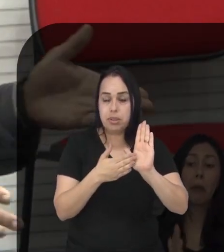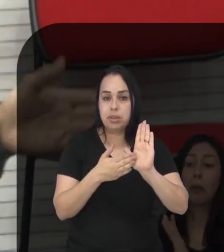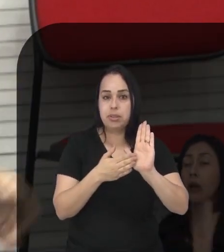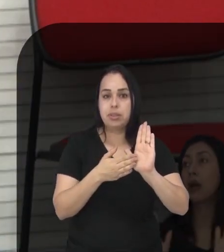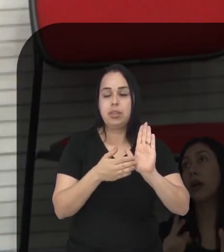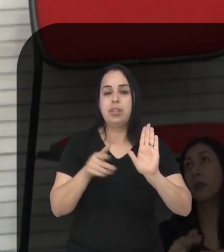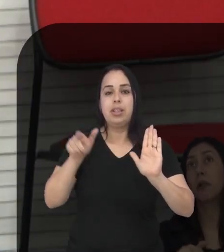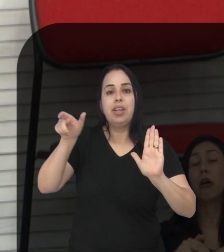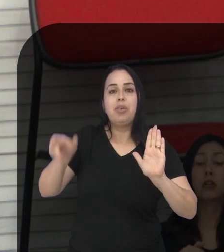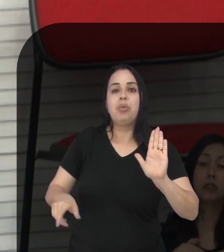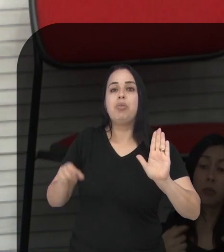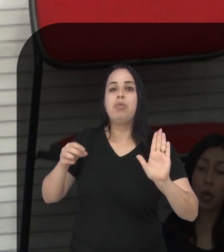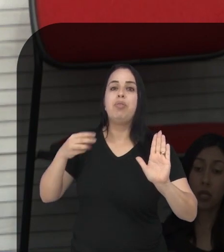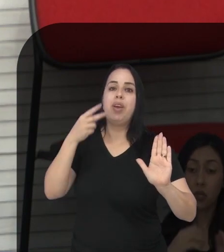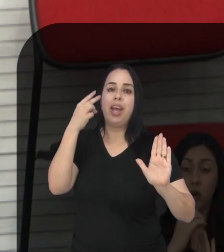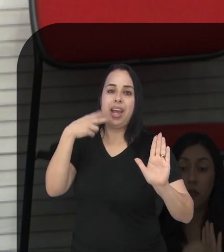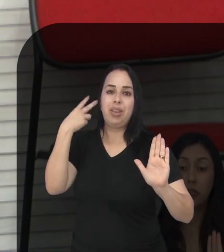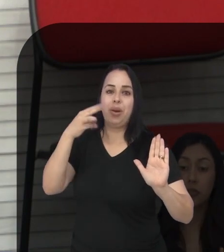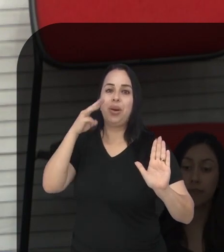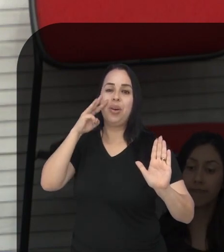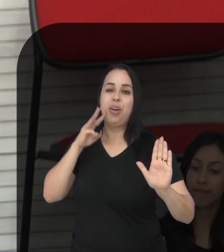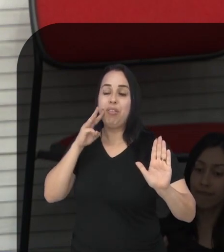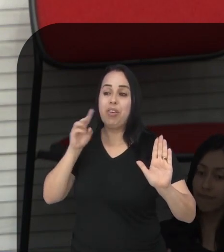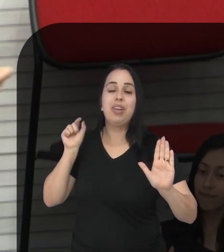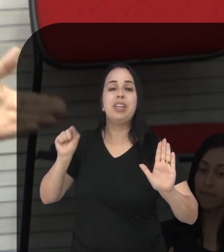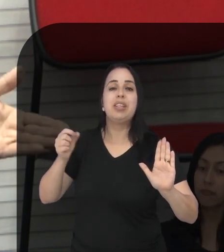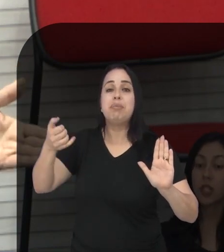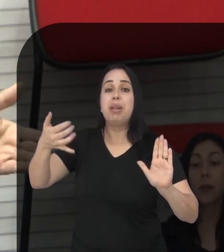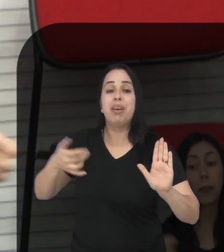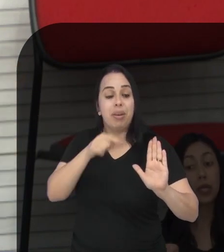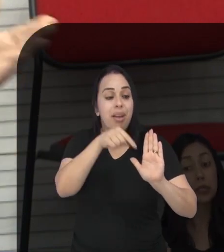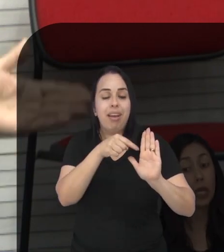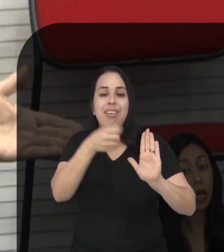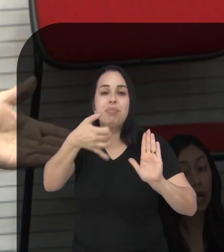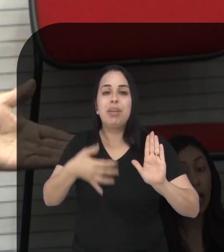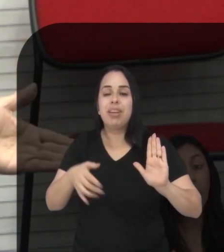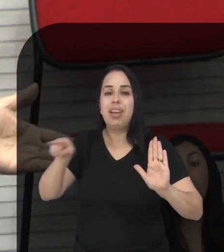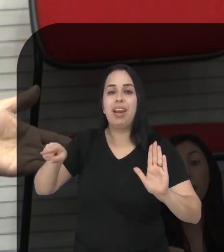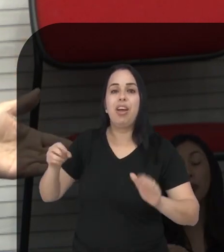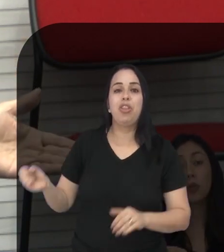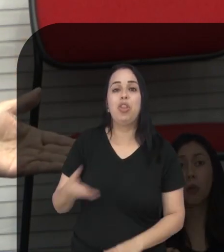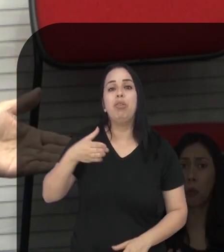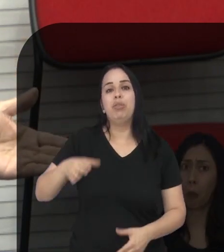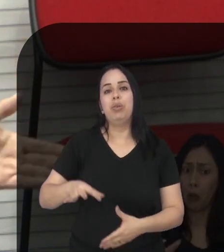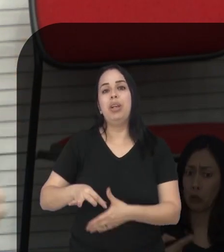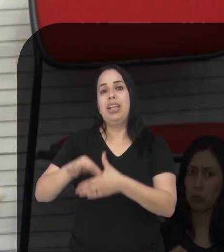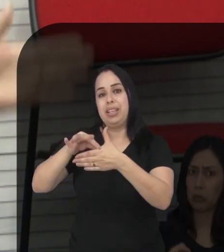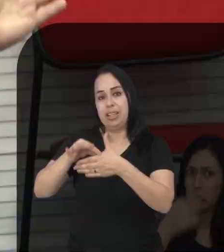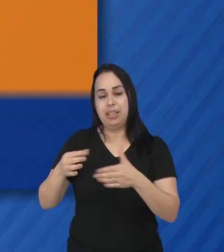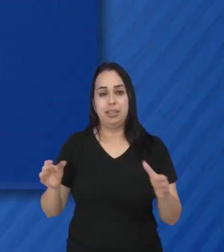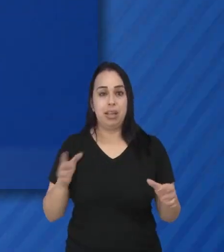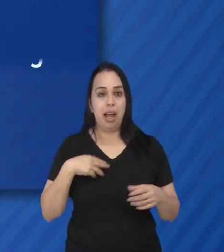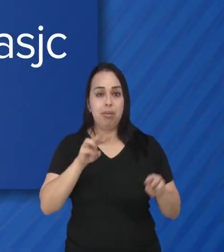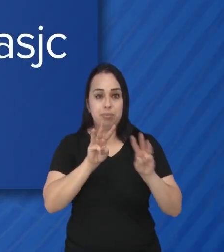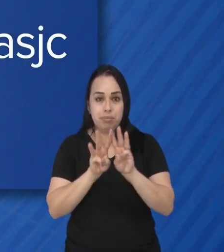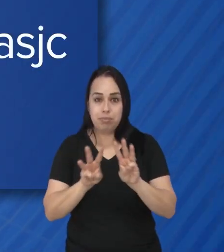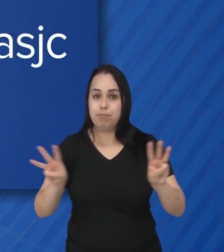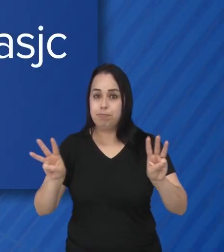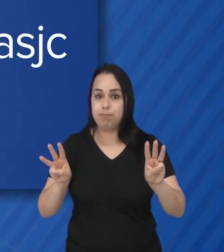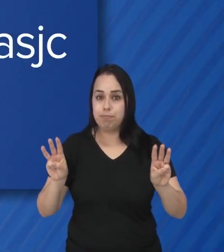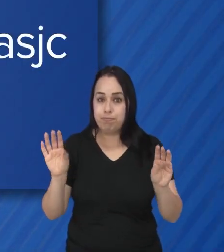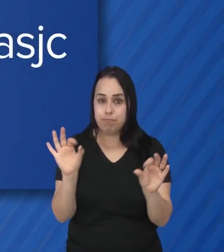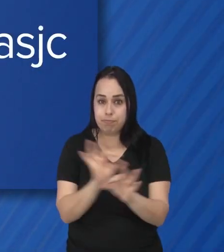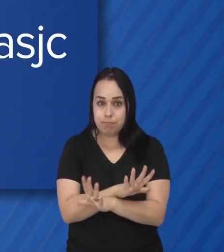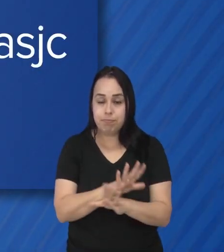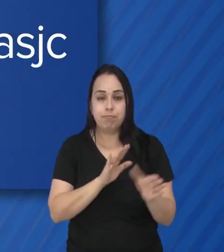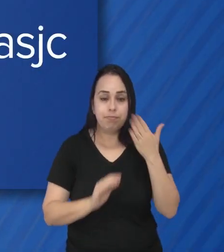pauta indicou o vereador Walter Hayashi como novo líder da bancada na Câmara do Partido União Brasil. A sessão na íntegra